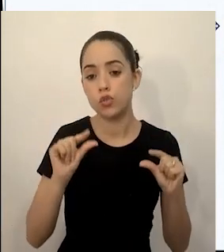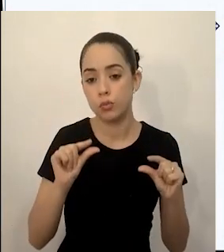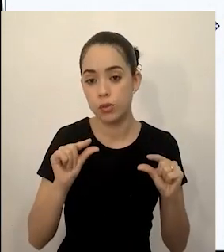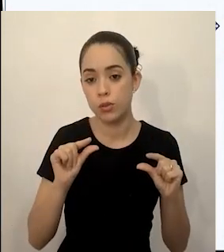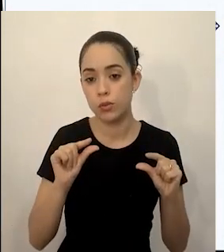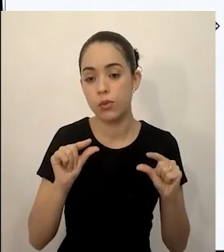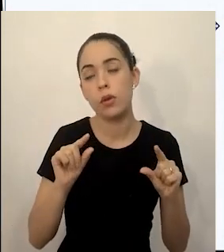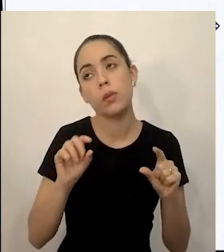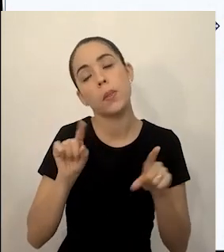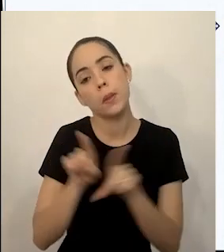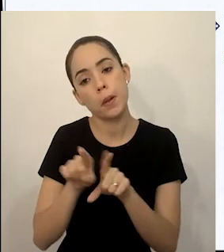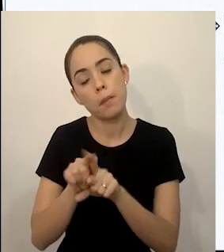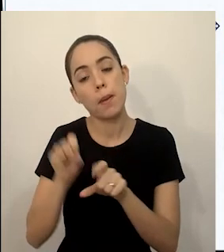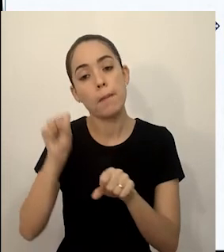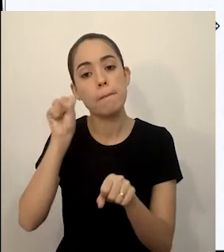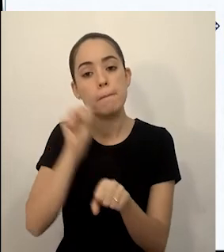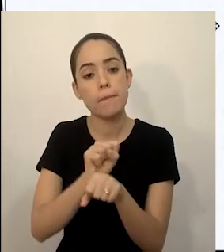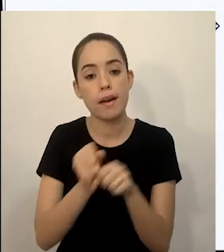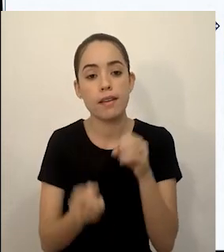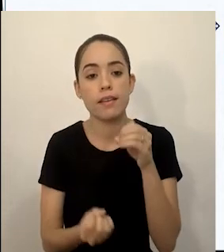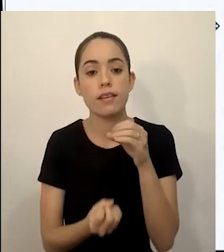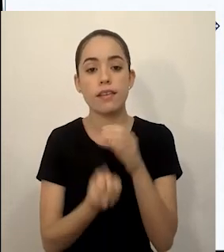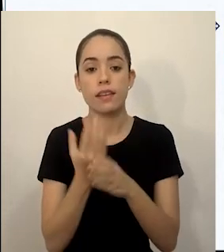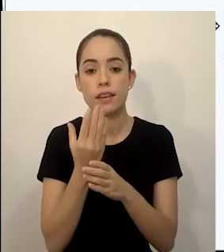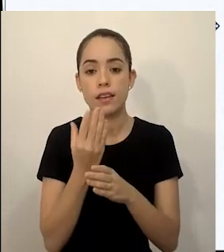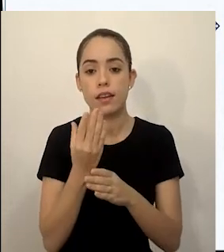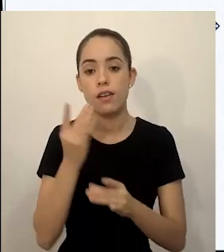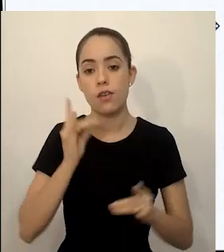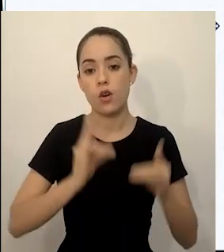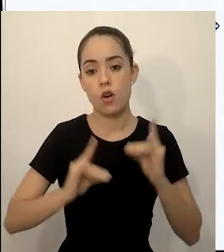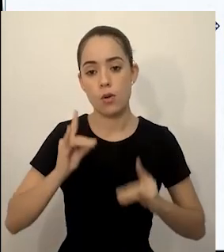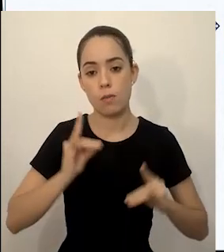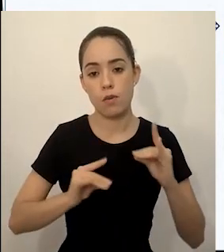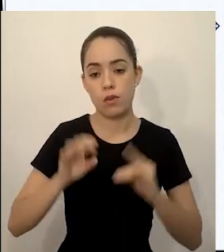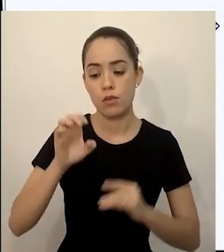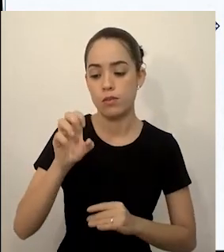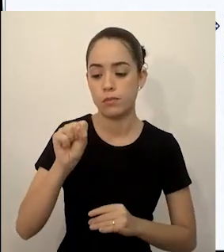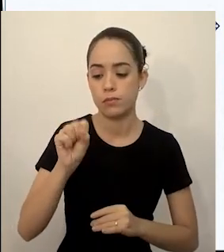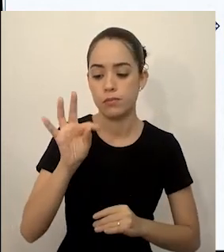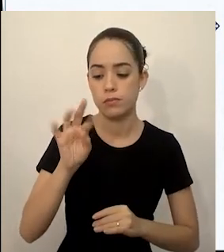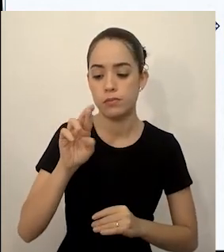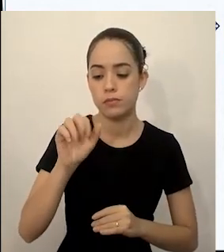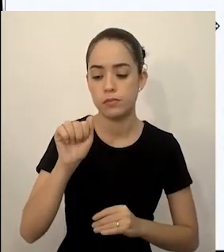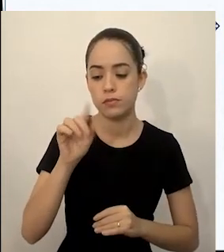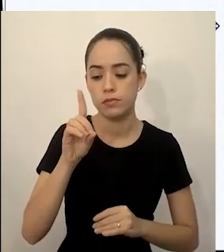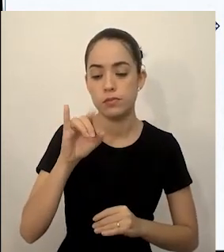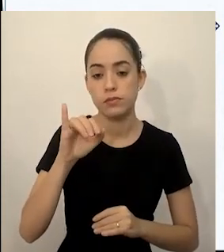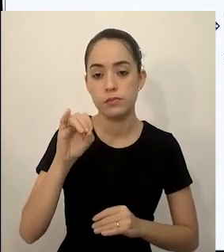diminuição e parada da produção de estradiol.